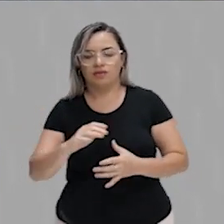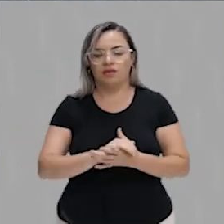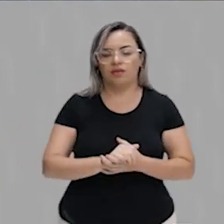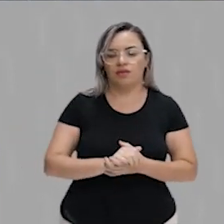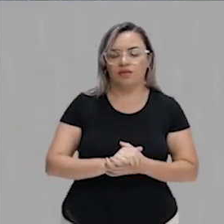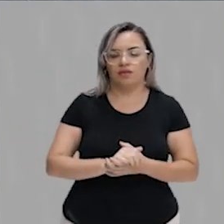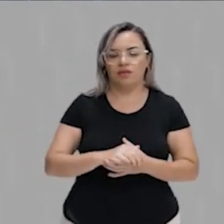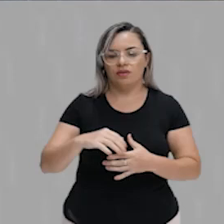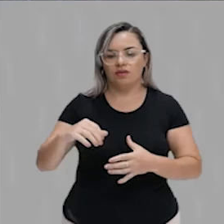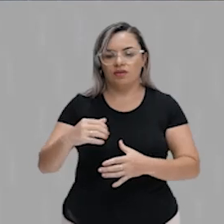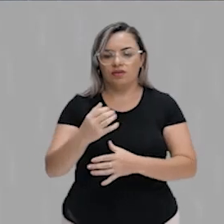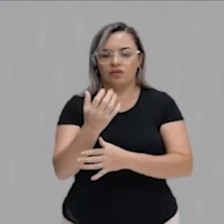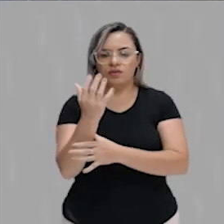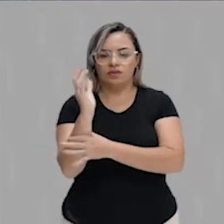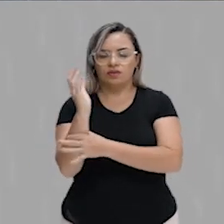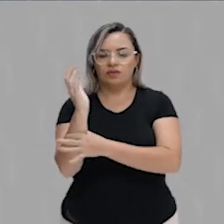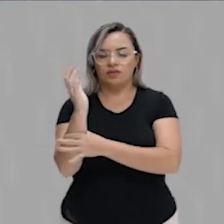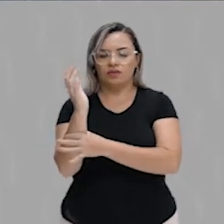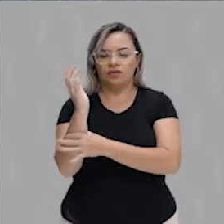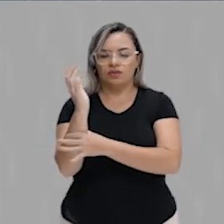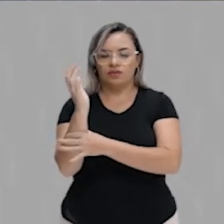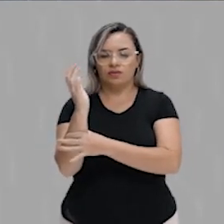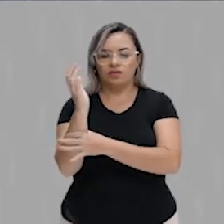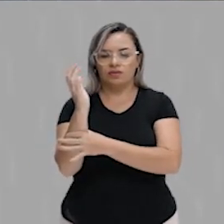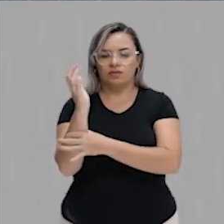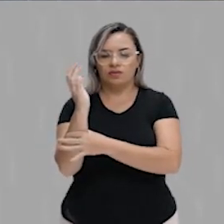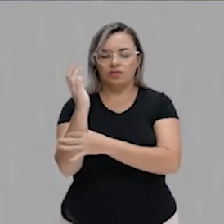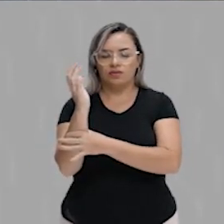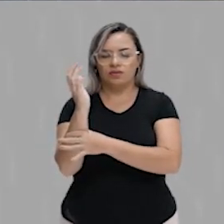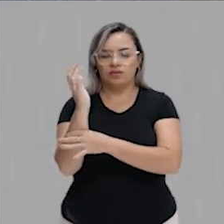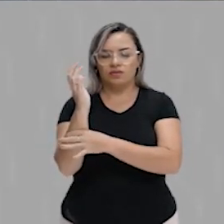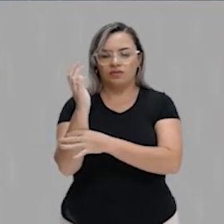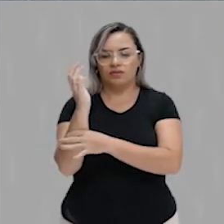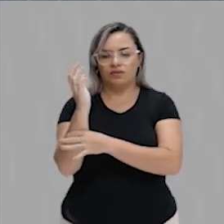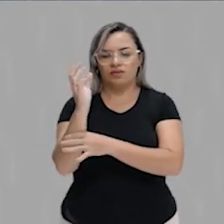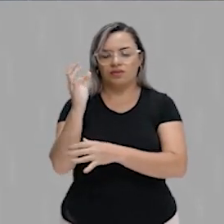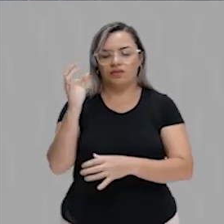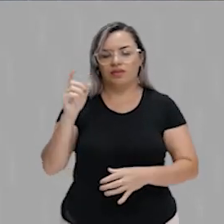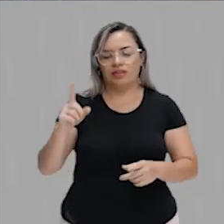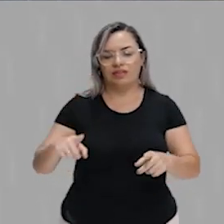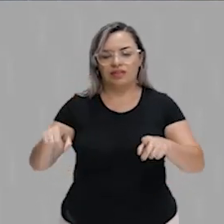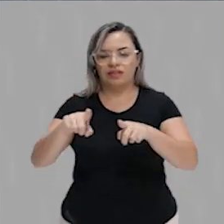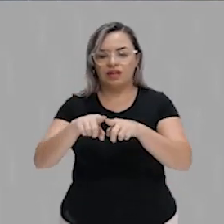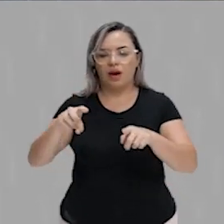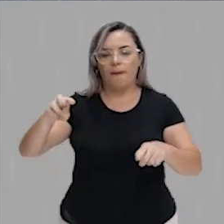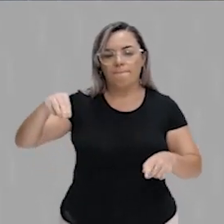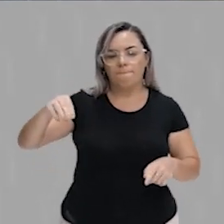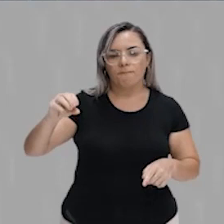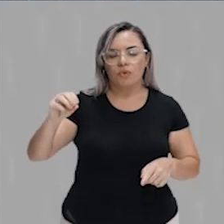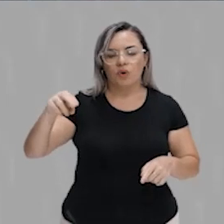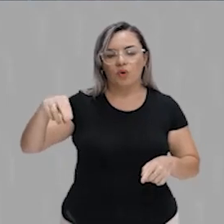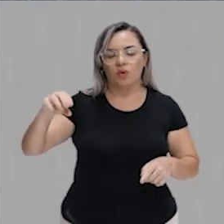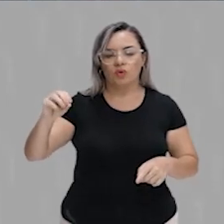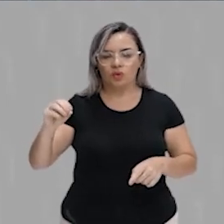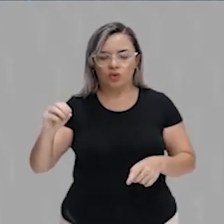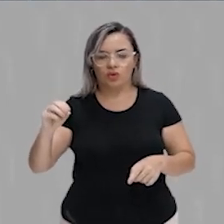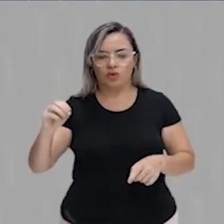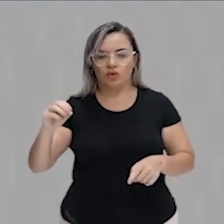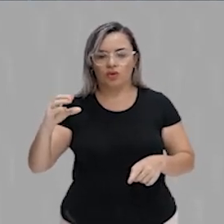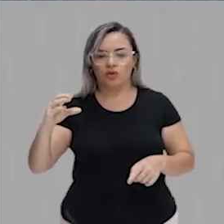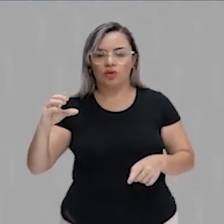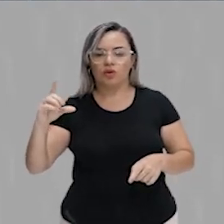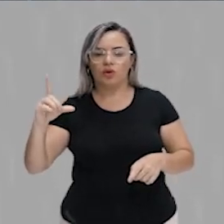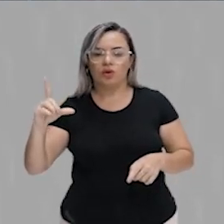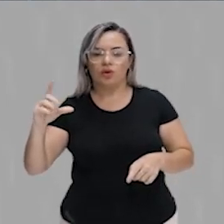planta eudicotiledônea e planta monocotiledônea. Imagine se você plantar